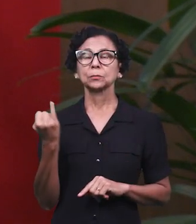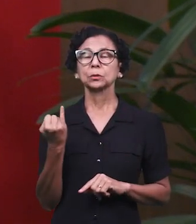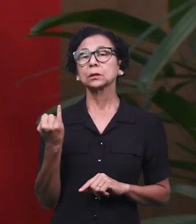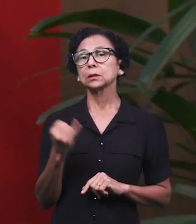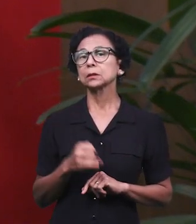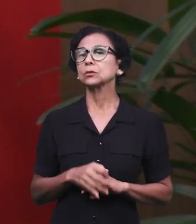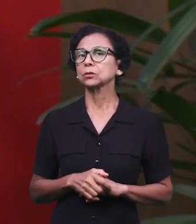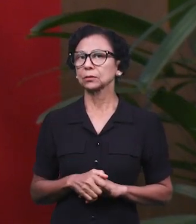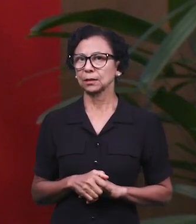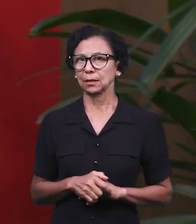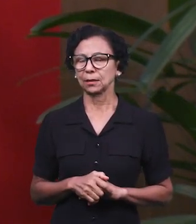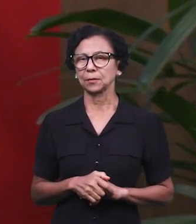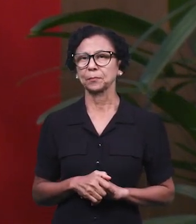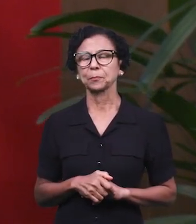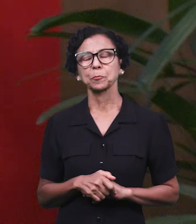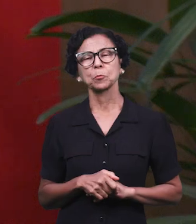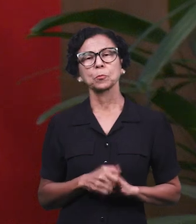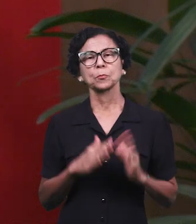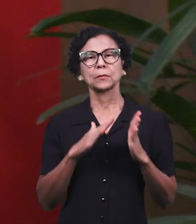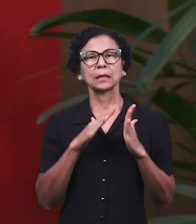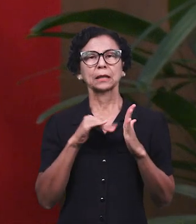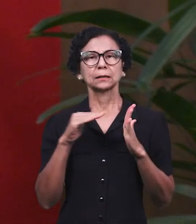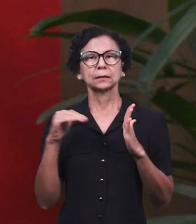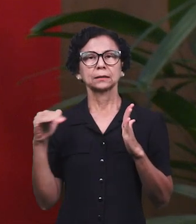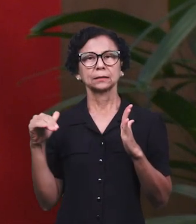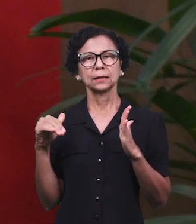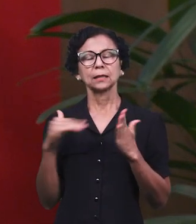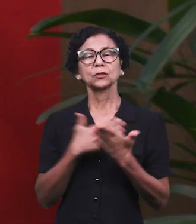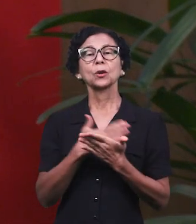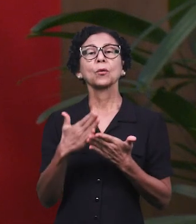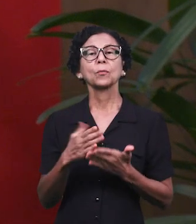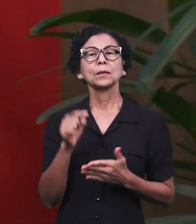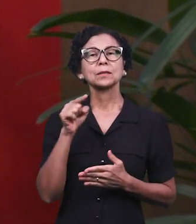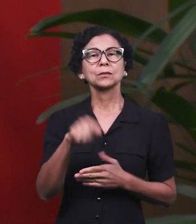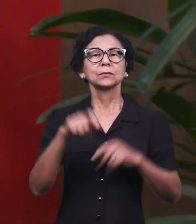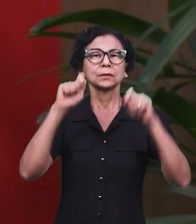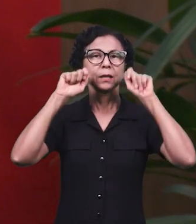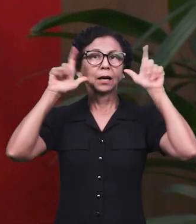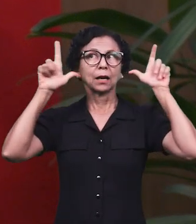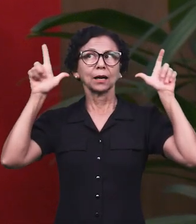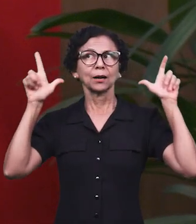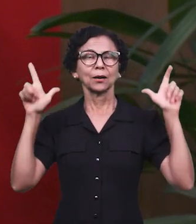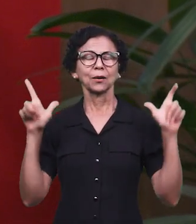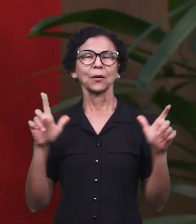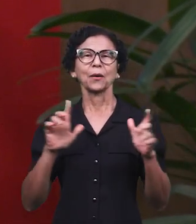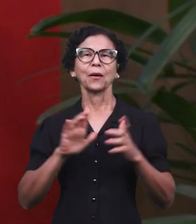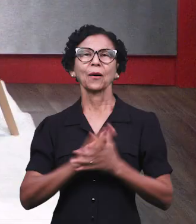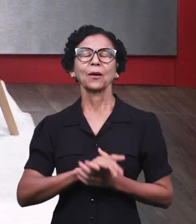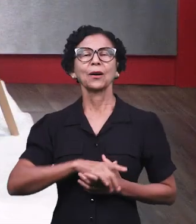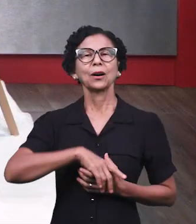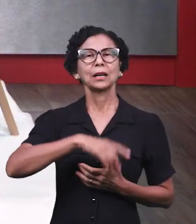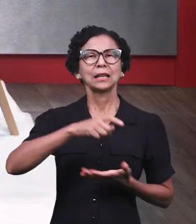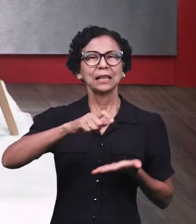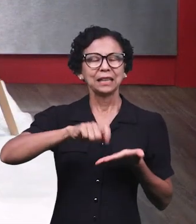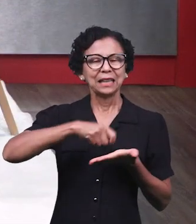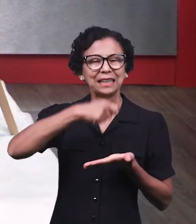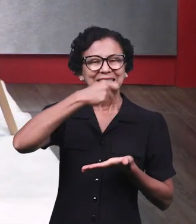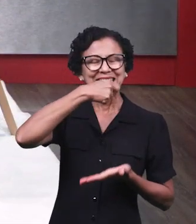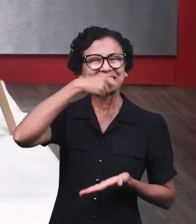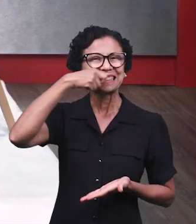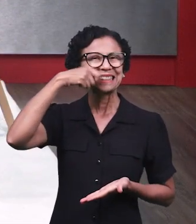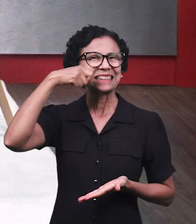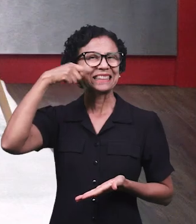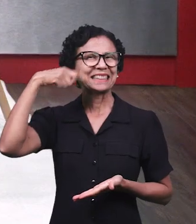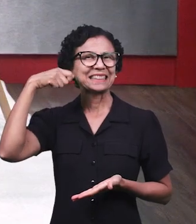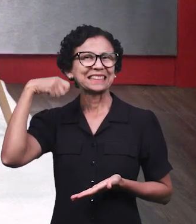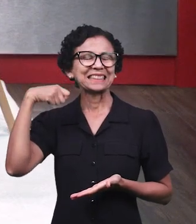é que a estética ela já começa quando você acorda e você trata, né, tira aquele